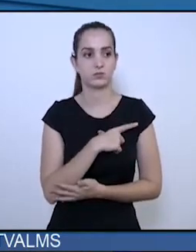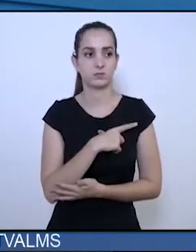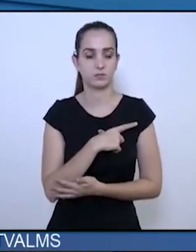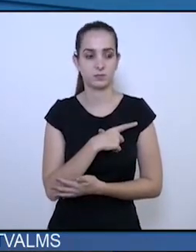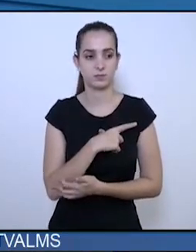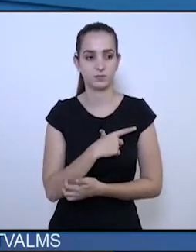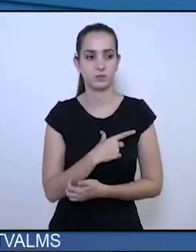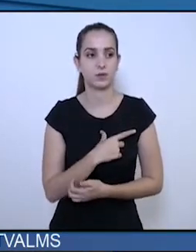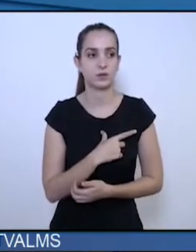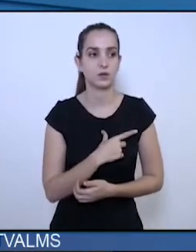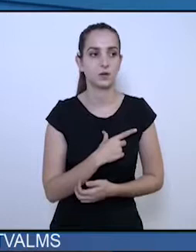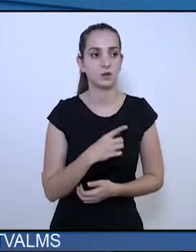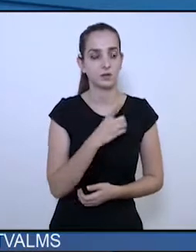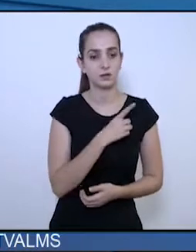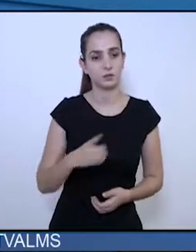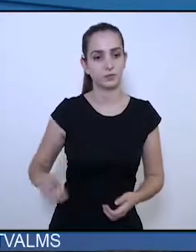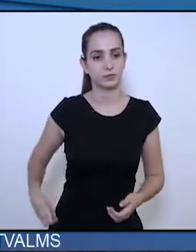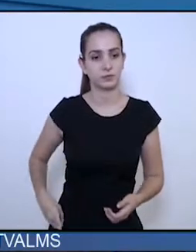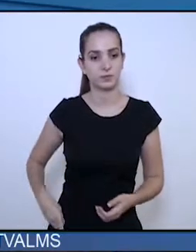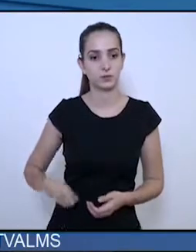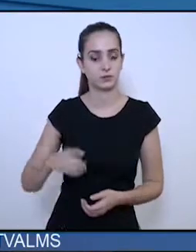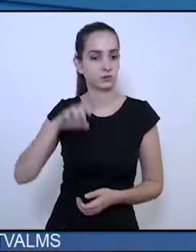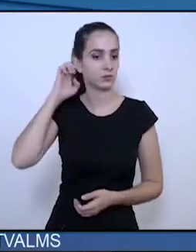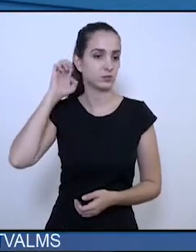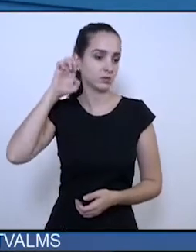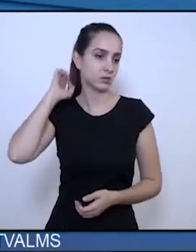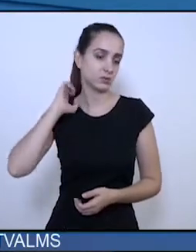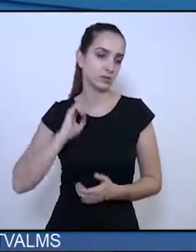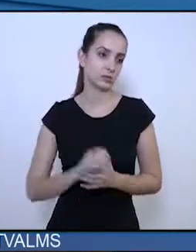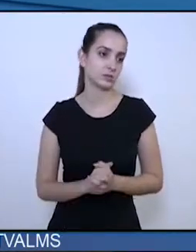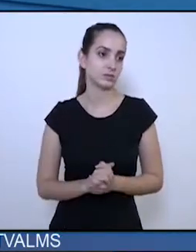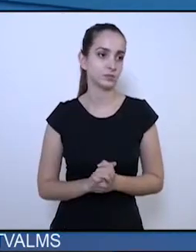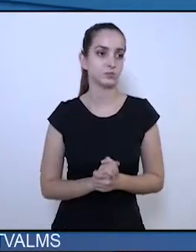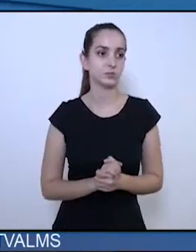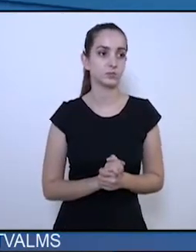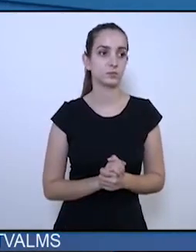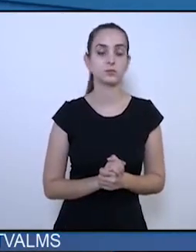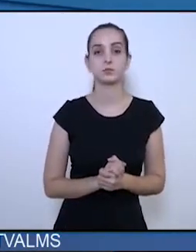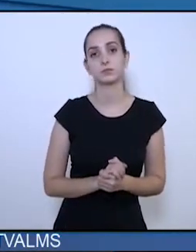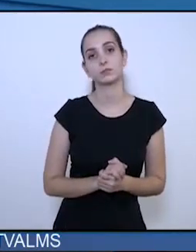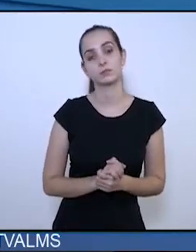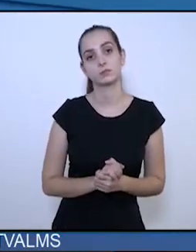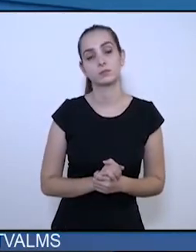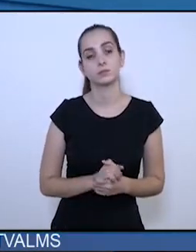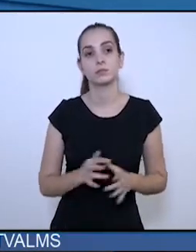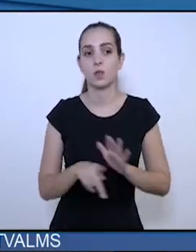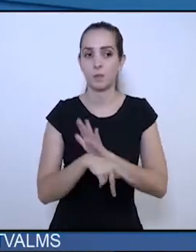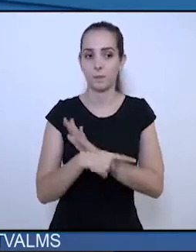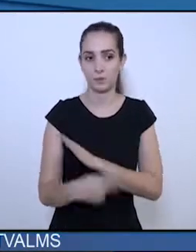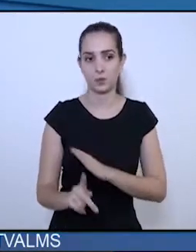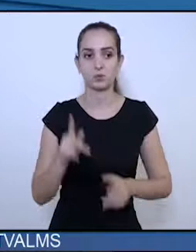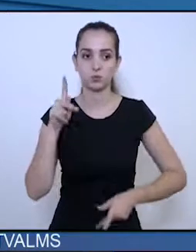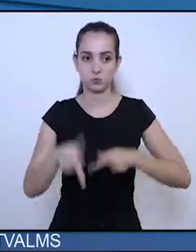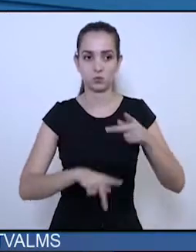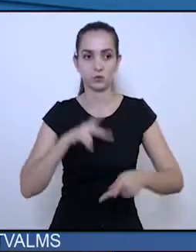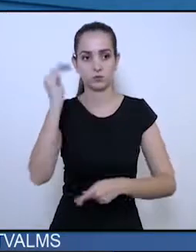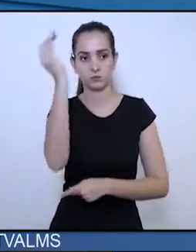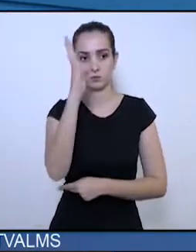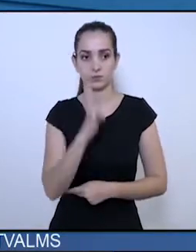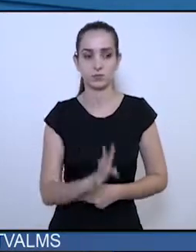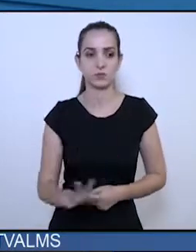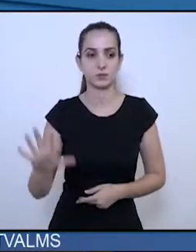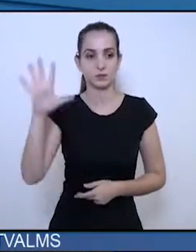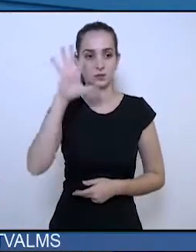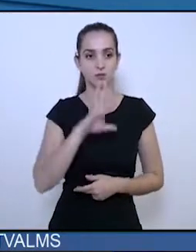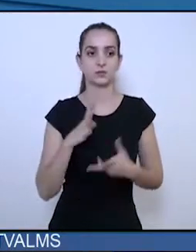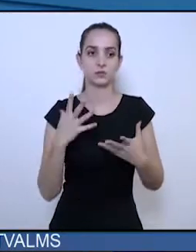tendo, deputado Eduardo Rocha, ainda continua tendo, por parte da população brasileira, uma aceitação